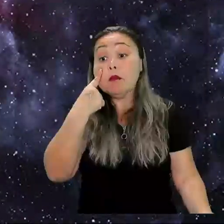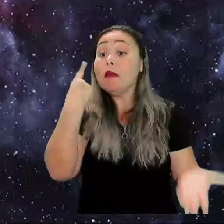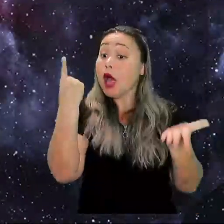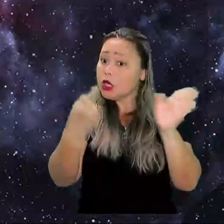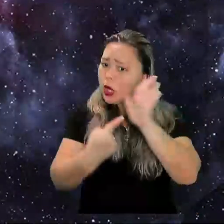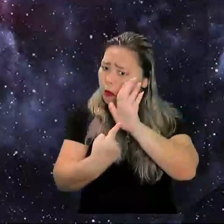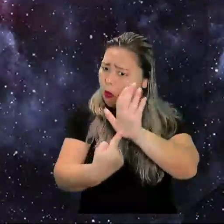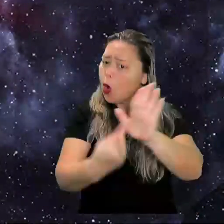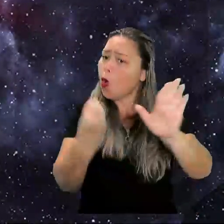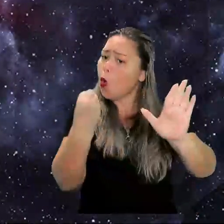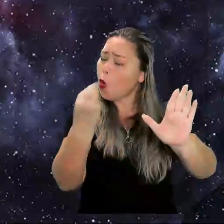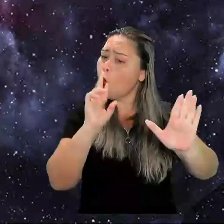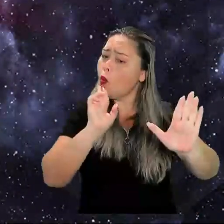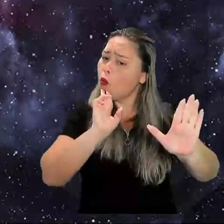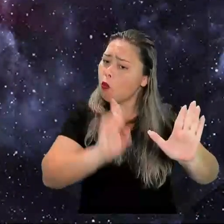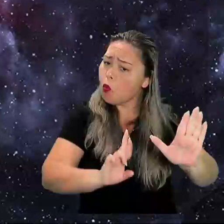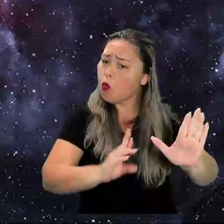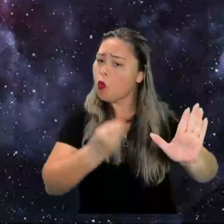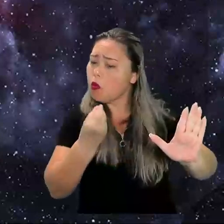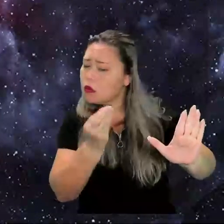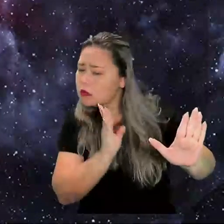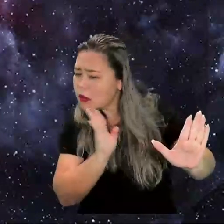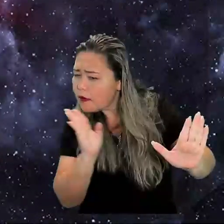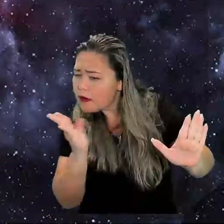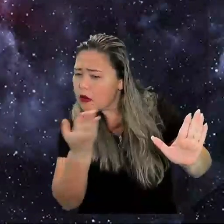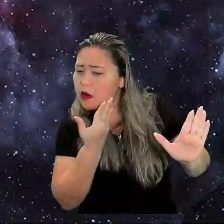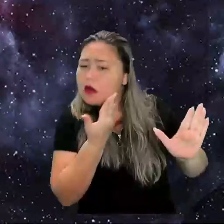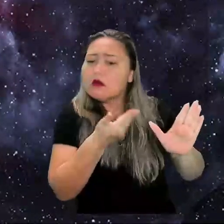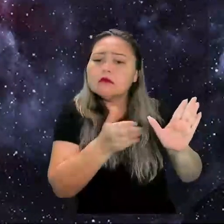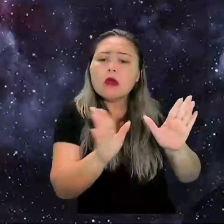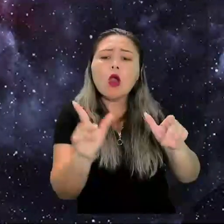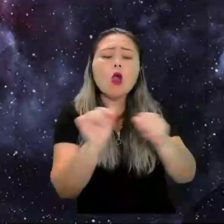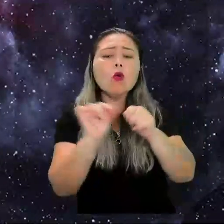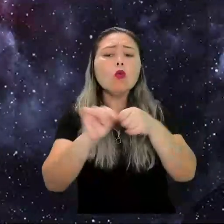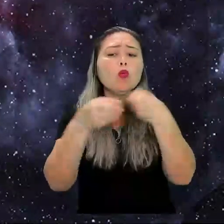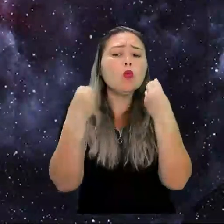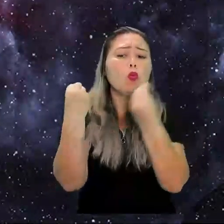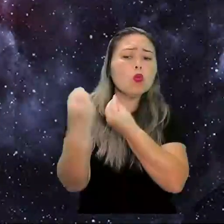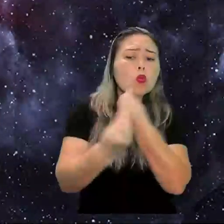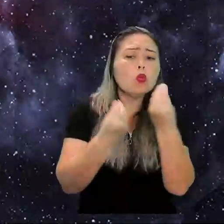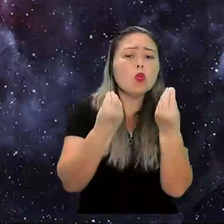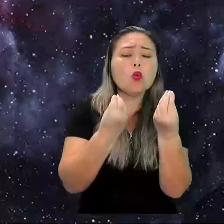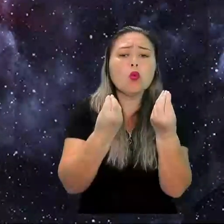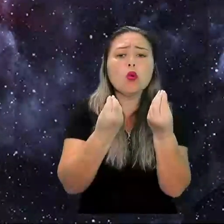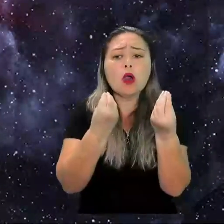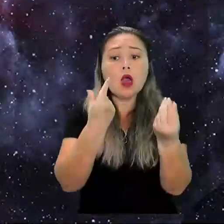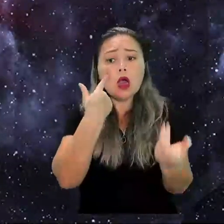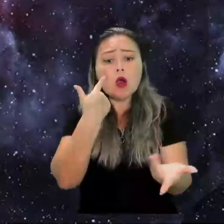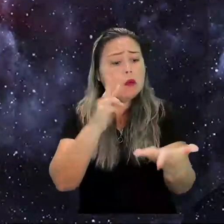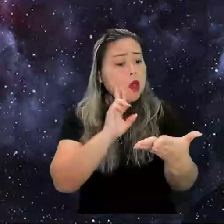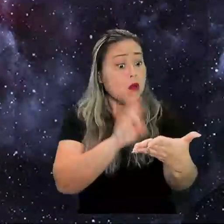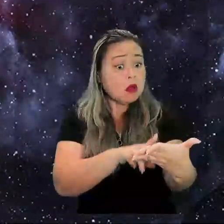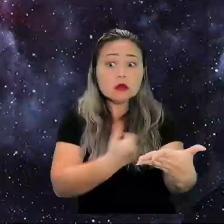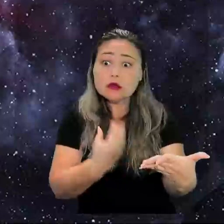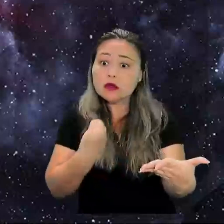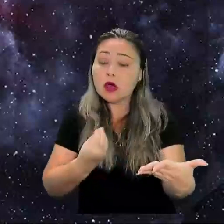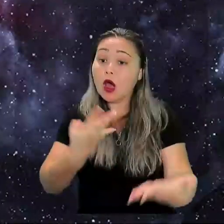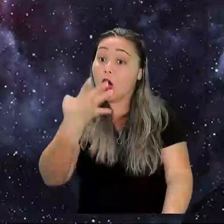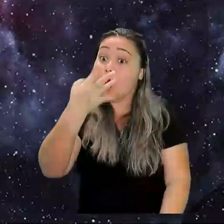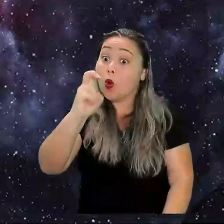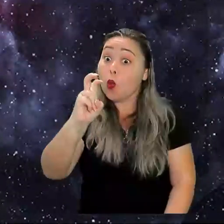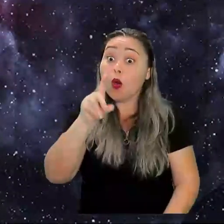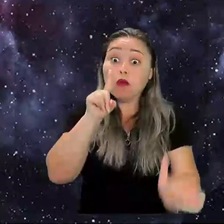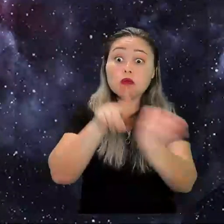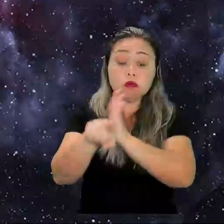como resolver, não é? A gente mostra os atalhos. Como que eu vou fazer? Porque muito aluno fica assim, como é que eu vou resolver